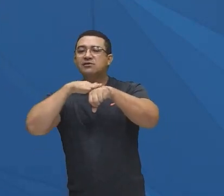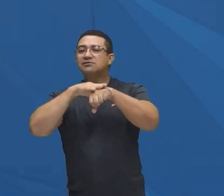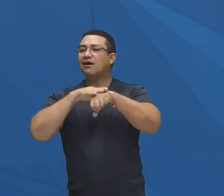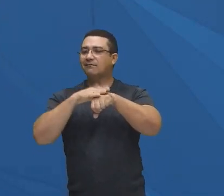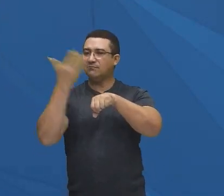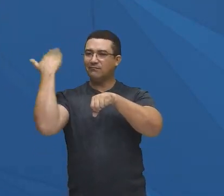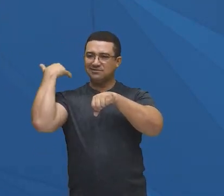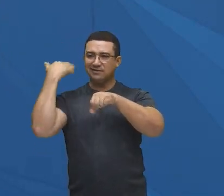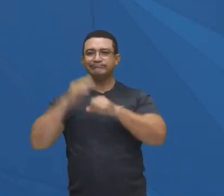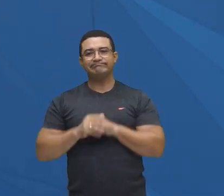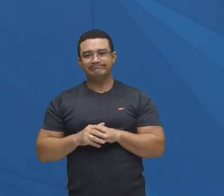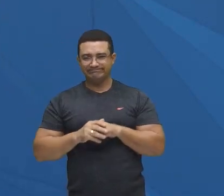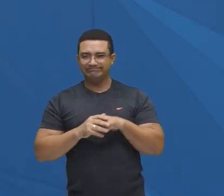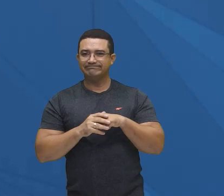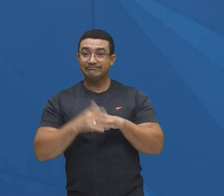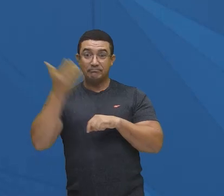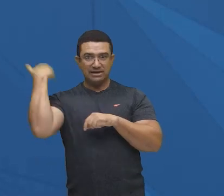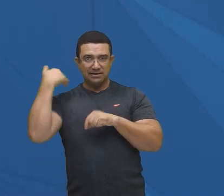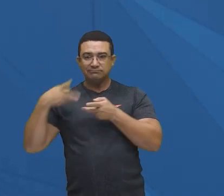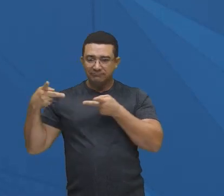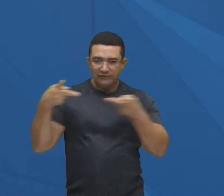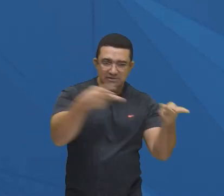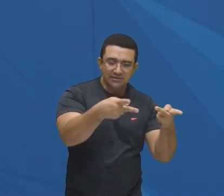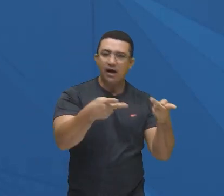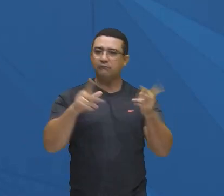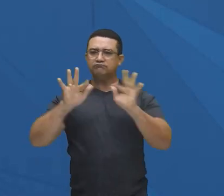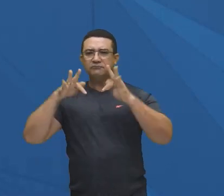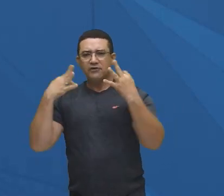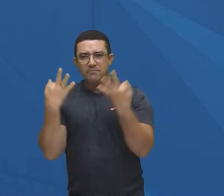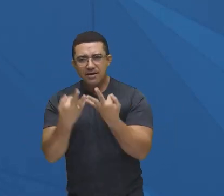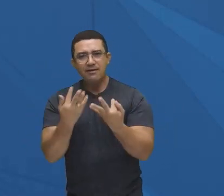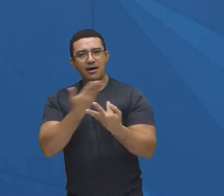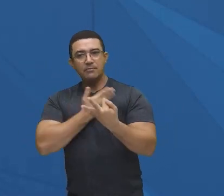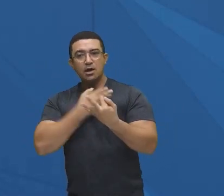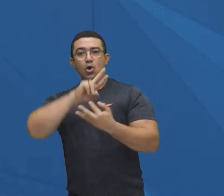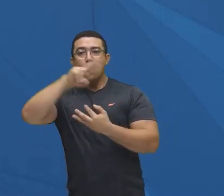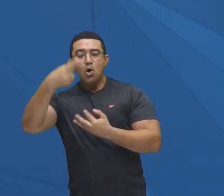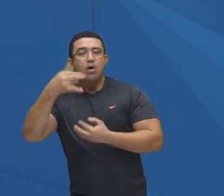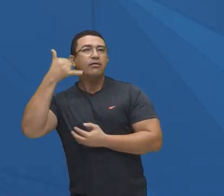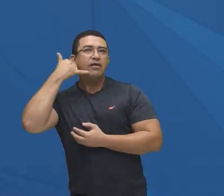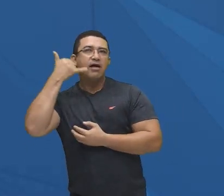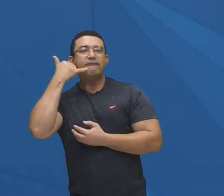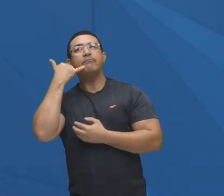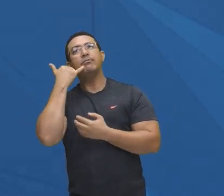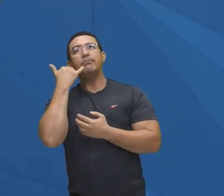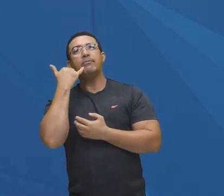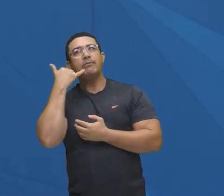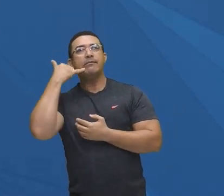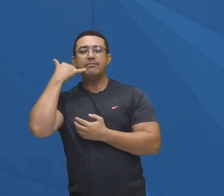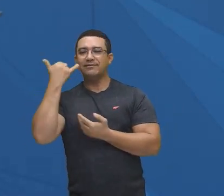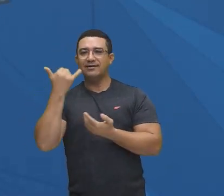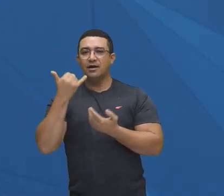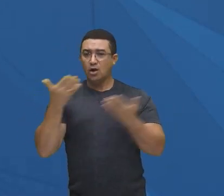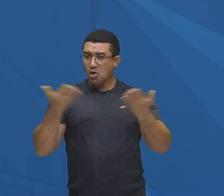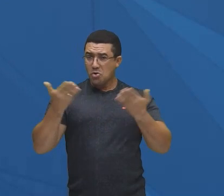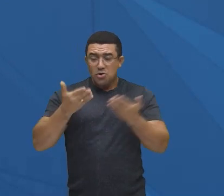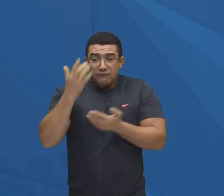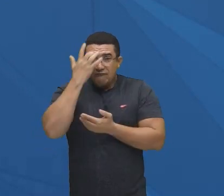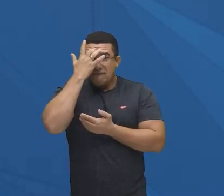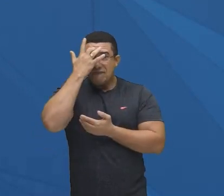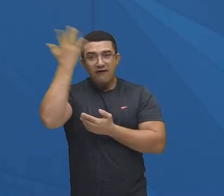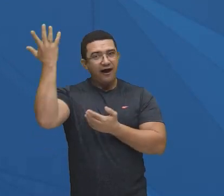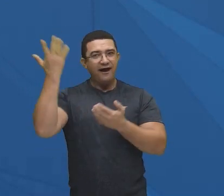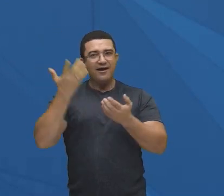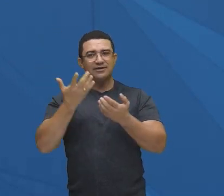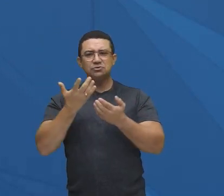do colega, do parente, ou ficar no telefone, né? Hoje em dia isso é tudo tão prático, a gente encaminhar